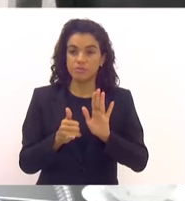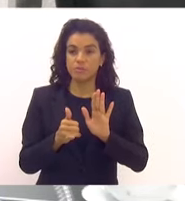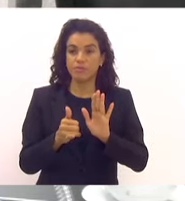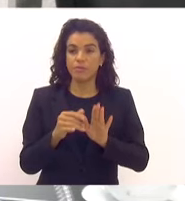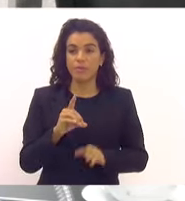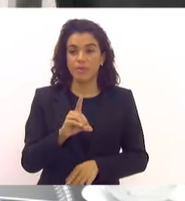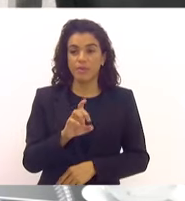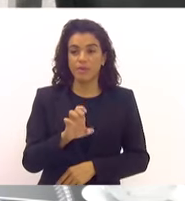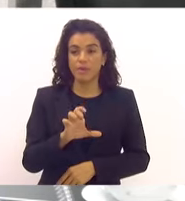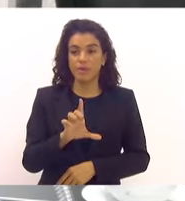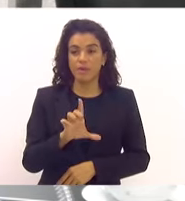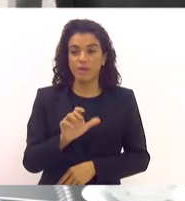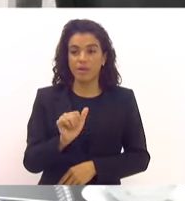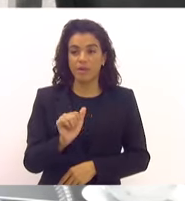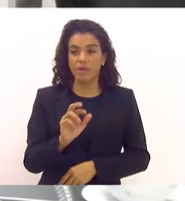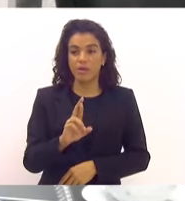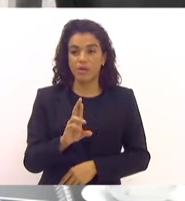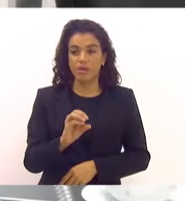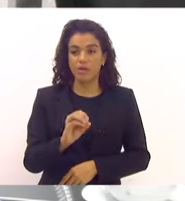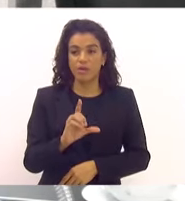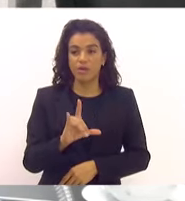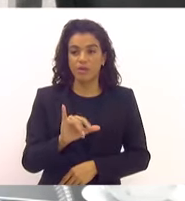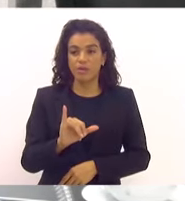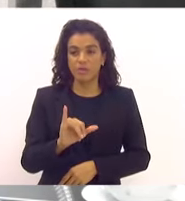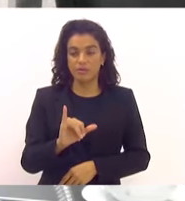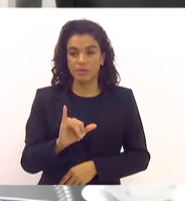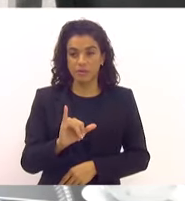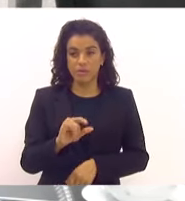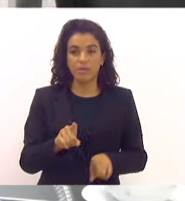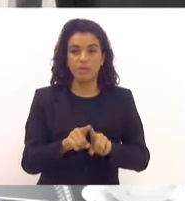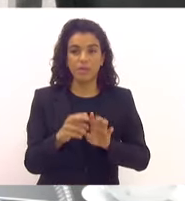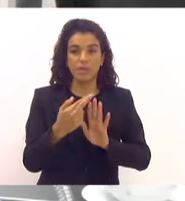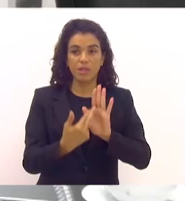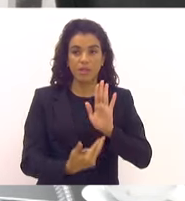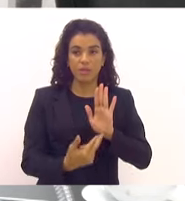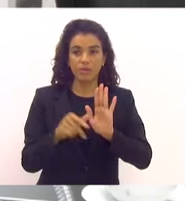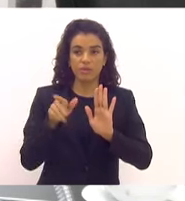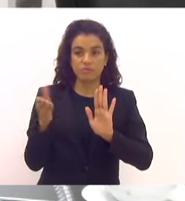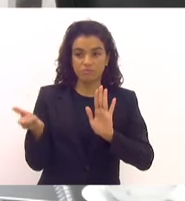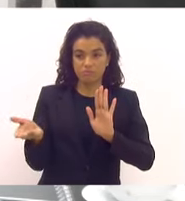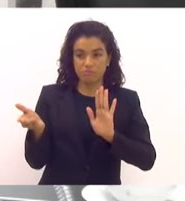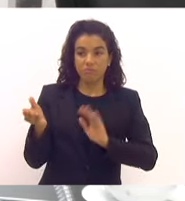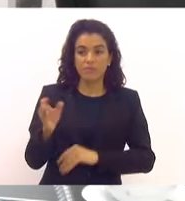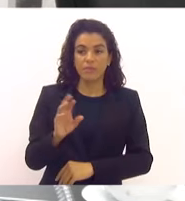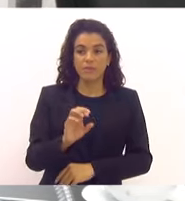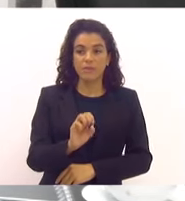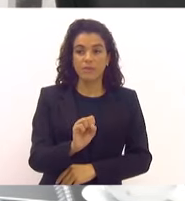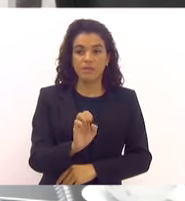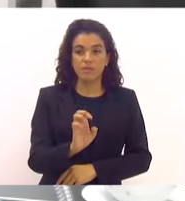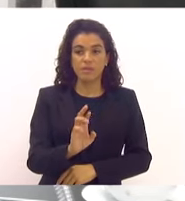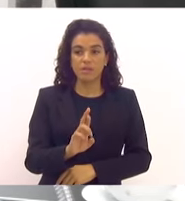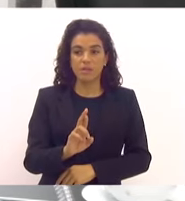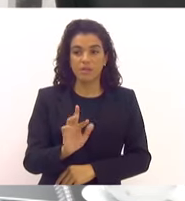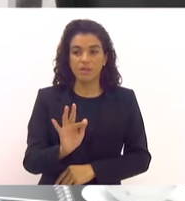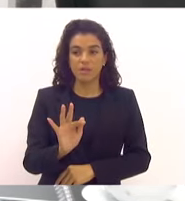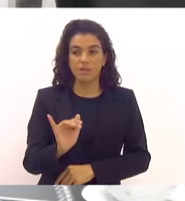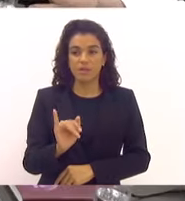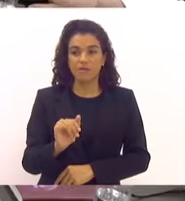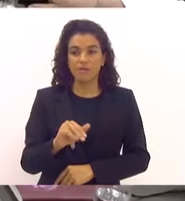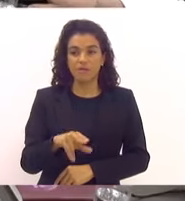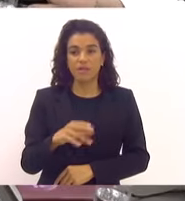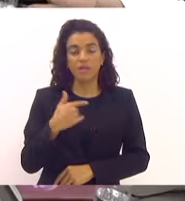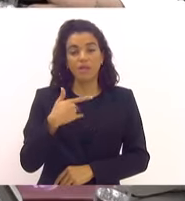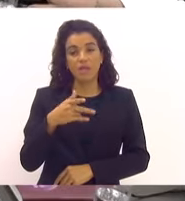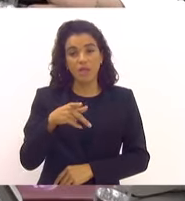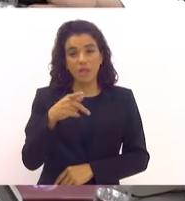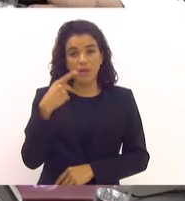Delaroli e designar agora o relator, deputado Serafini, que apresenta o voto. E eu estou retirando a divergência. E o deputado Luiz